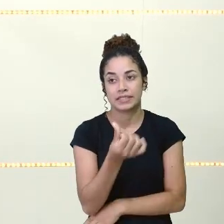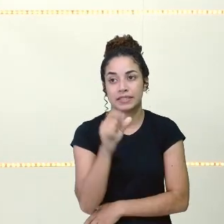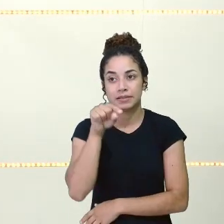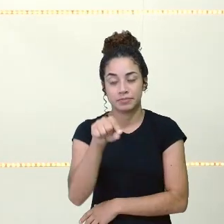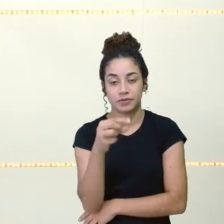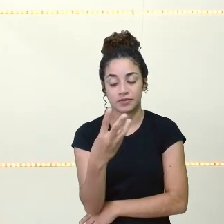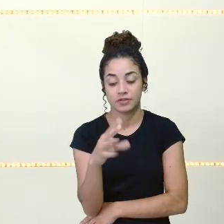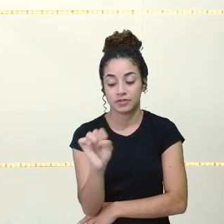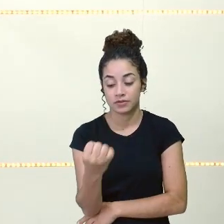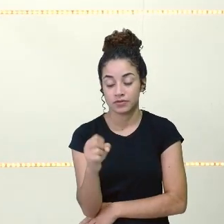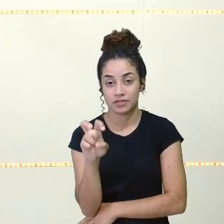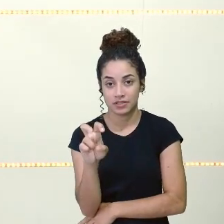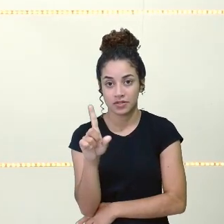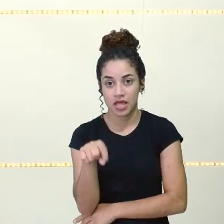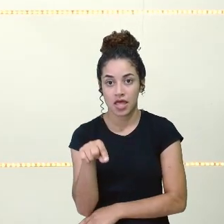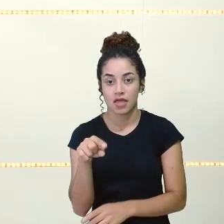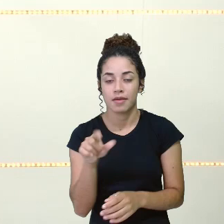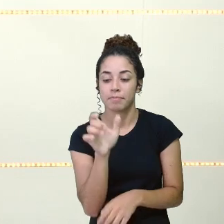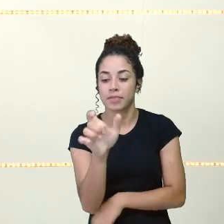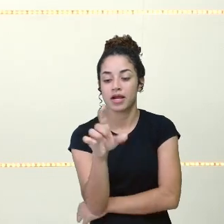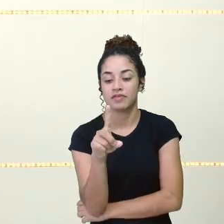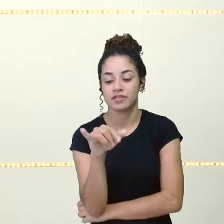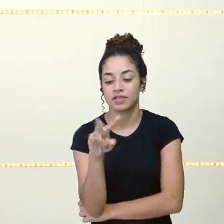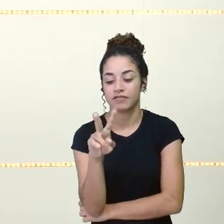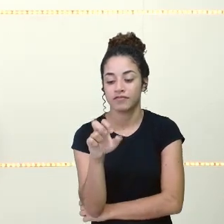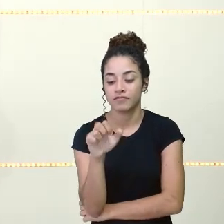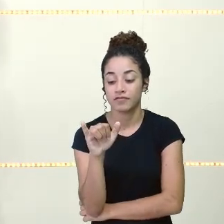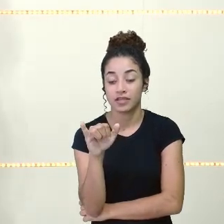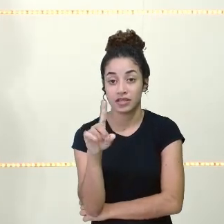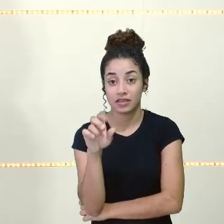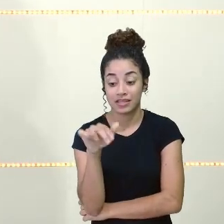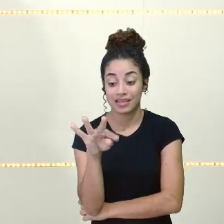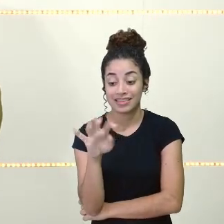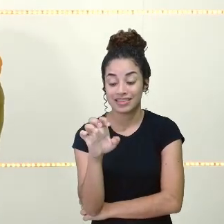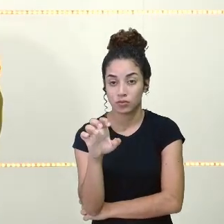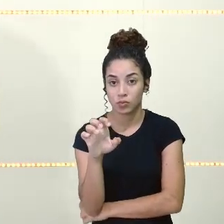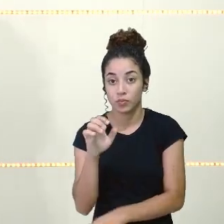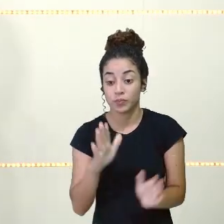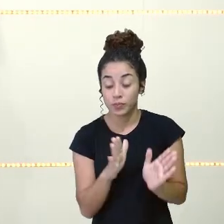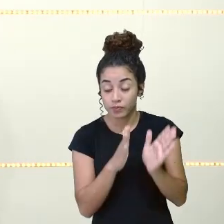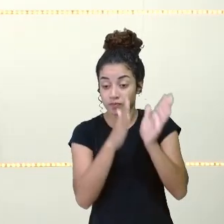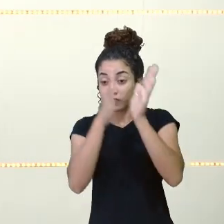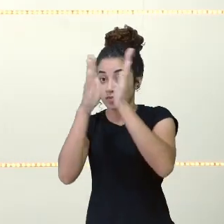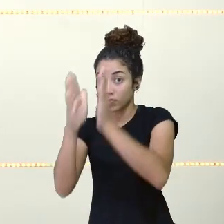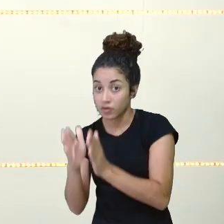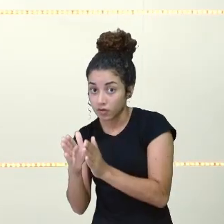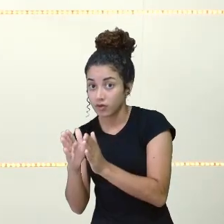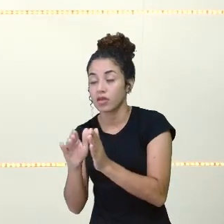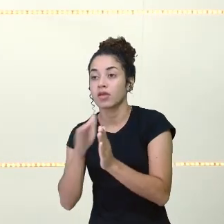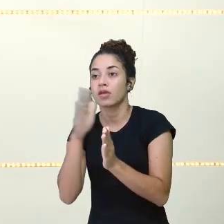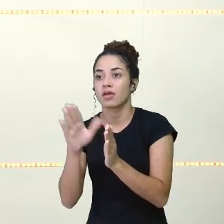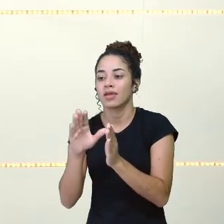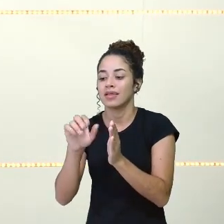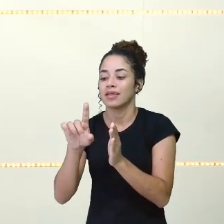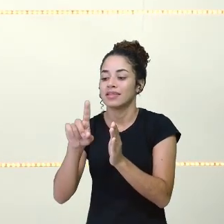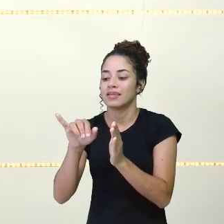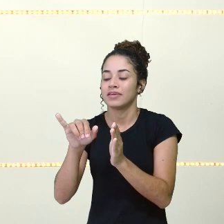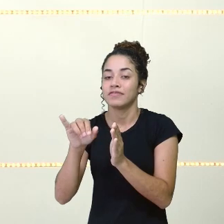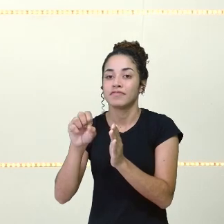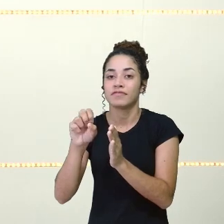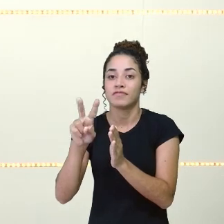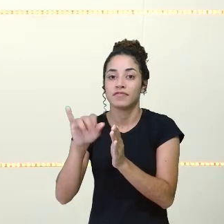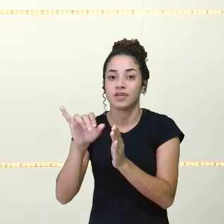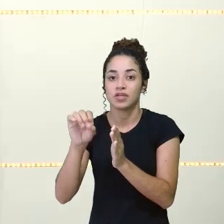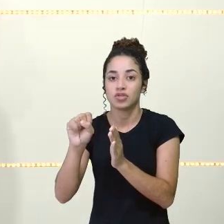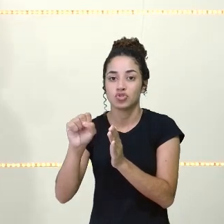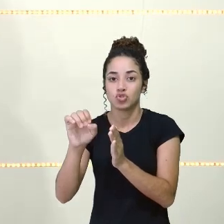6.385 é o meu dividendo, 7 é o meu divisor. Quociente é o que eu vou encontrar